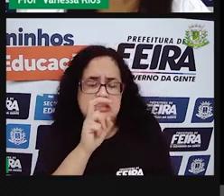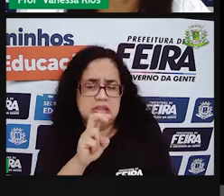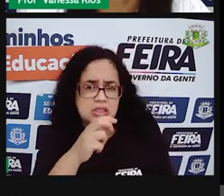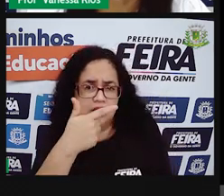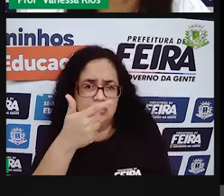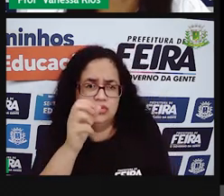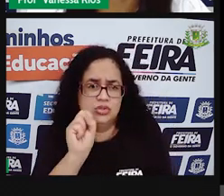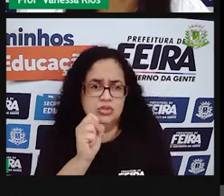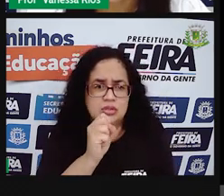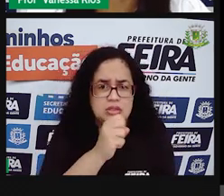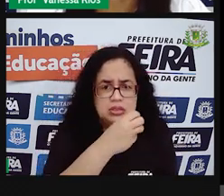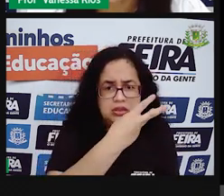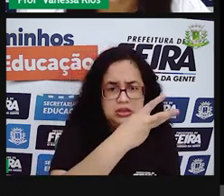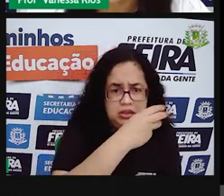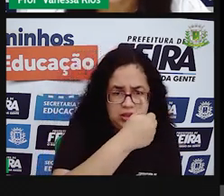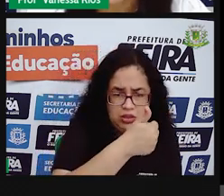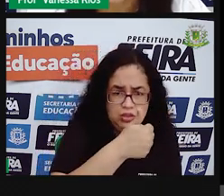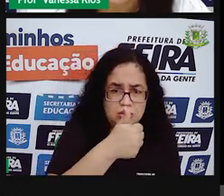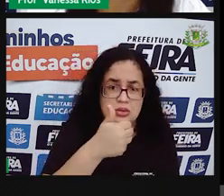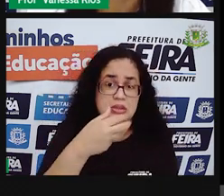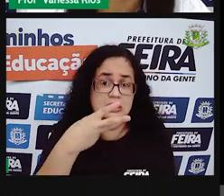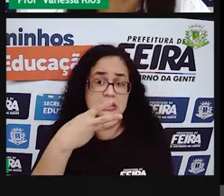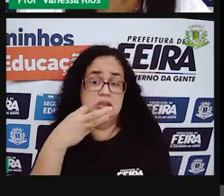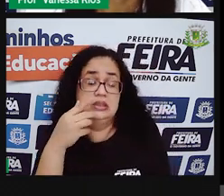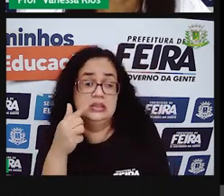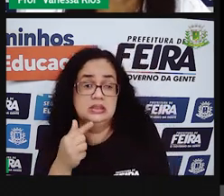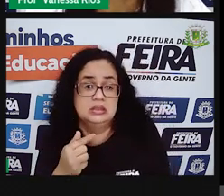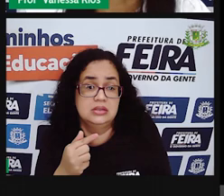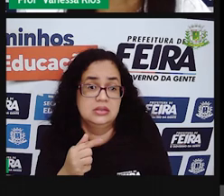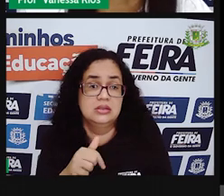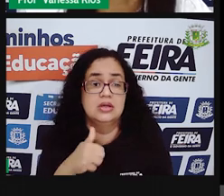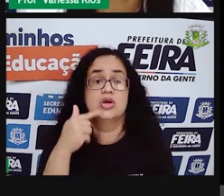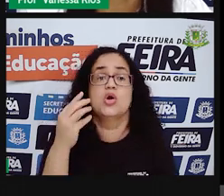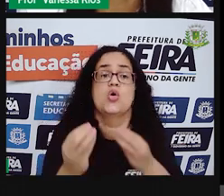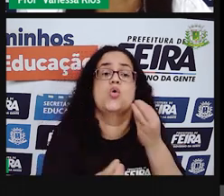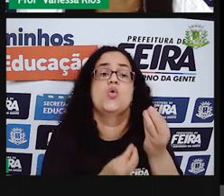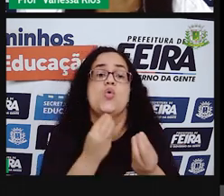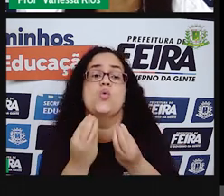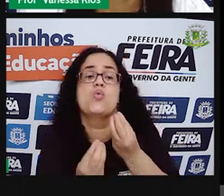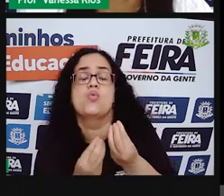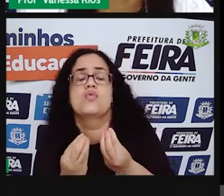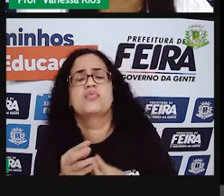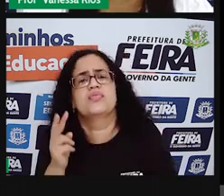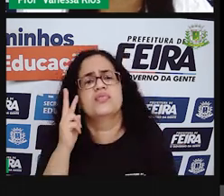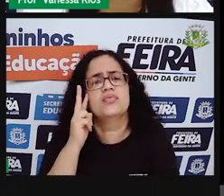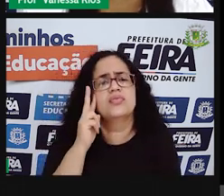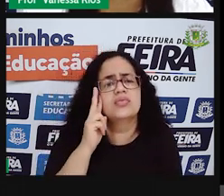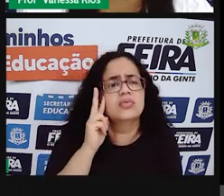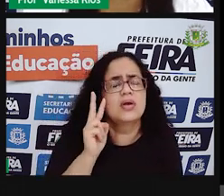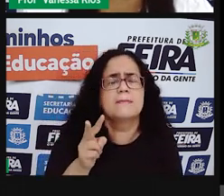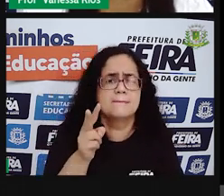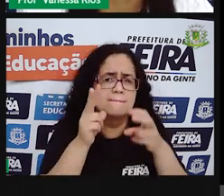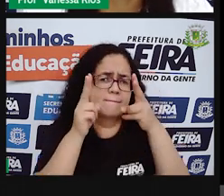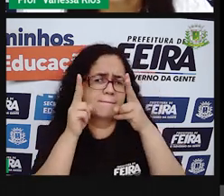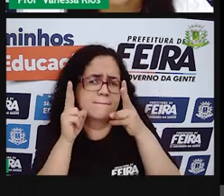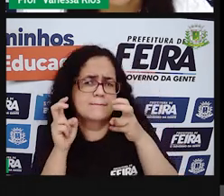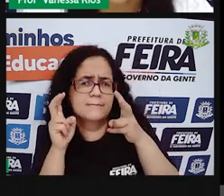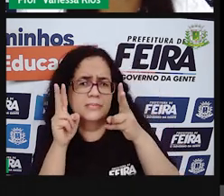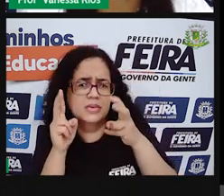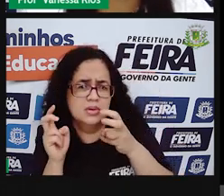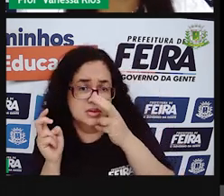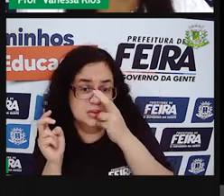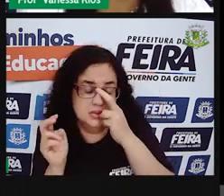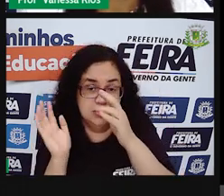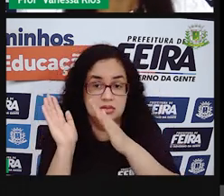28, 31, 34 e 37, uma outra forma da gente ver, da gente perceber